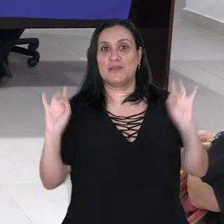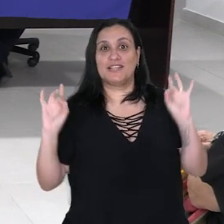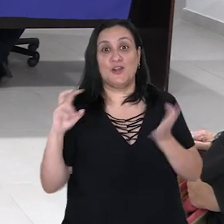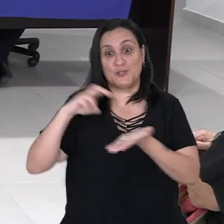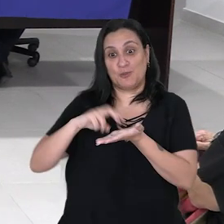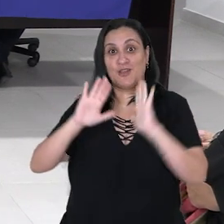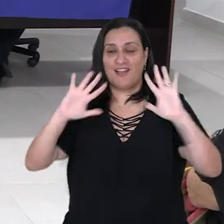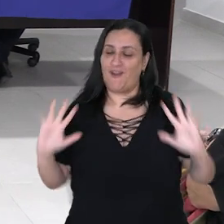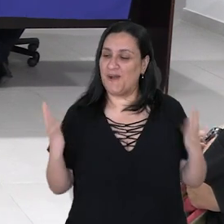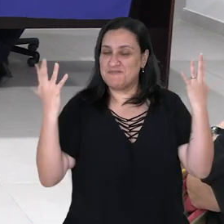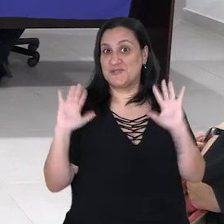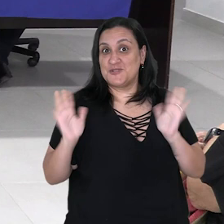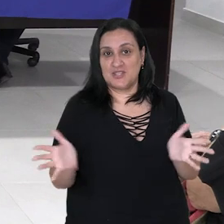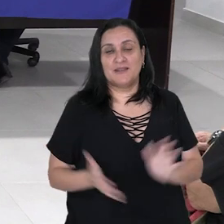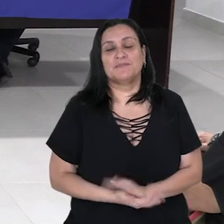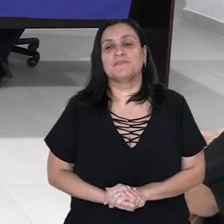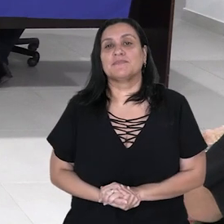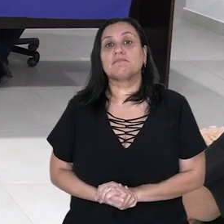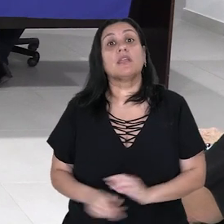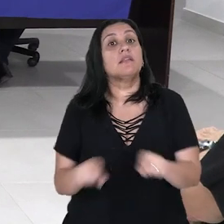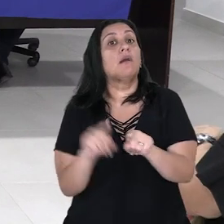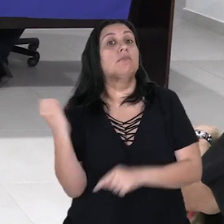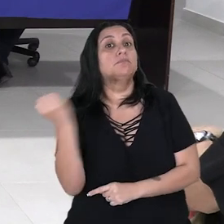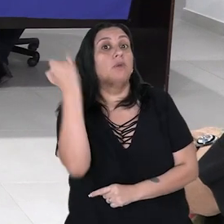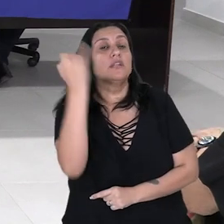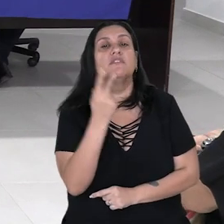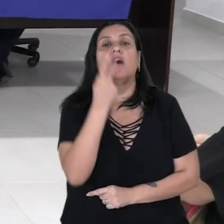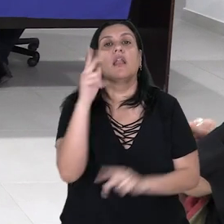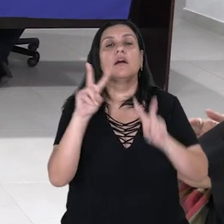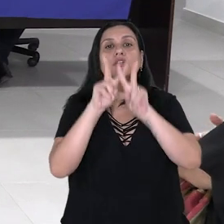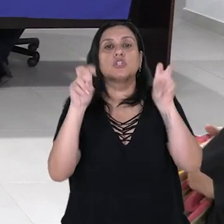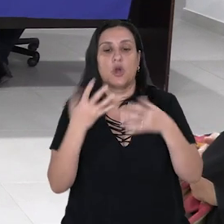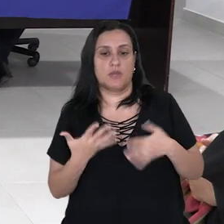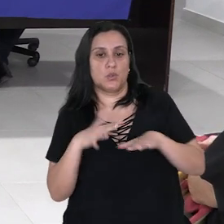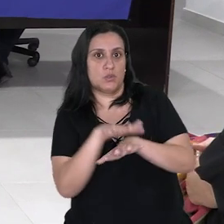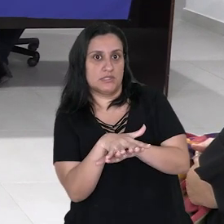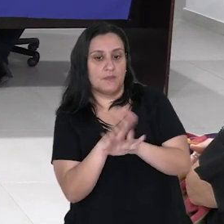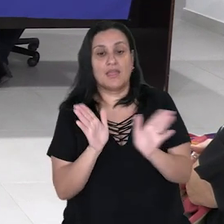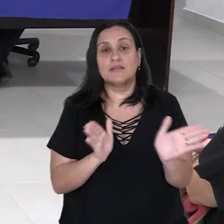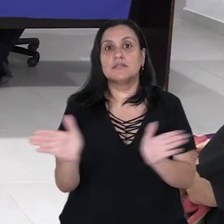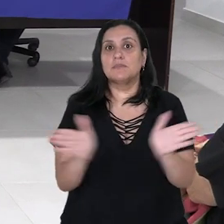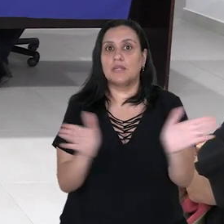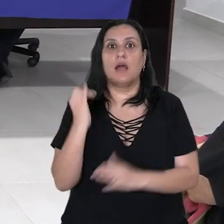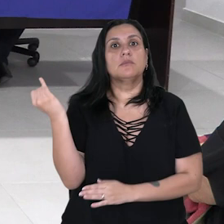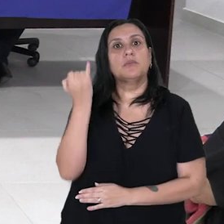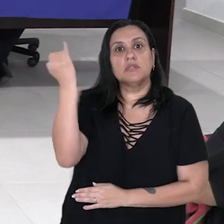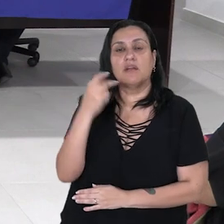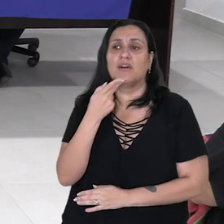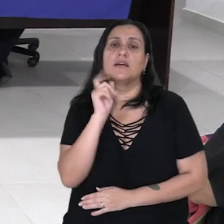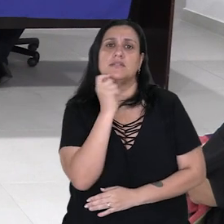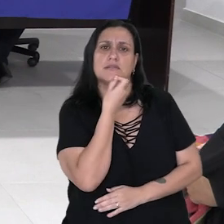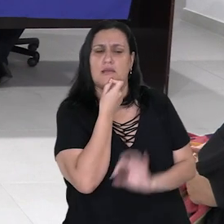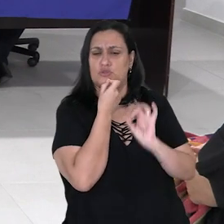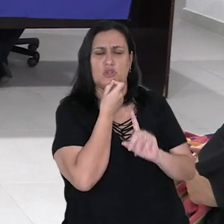gente já comemorou. E é importante estar falando de inclusão, de acessibilidade, né, como vocês falaram, não só no mês de